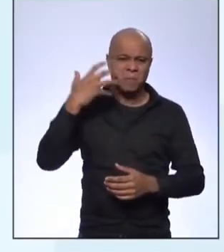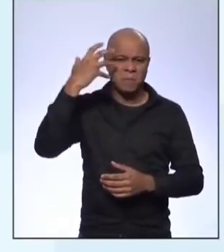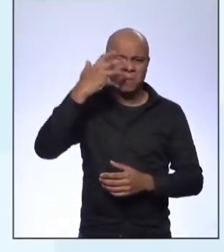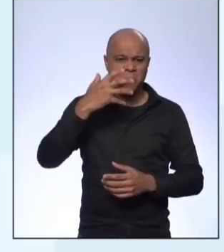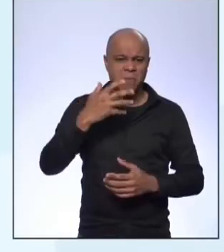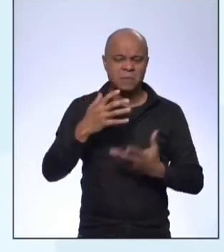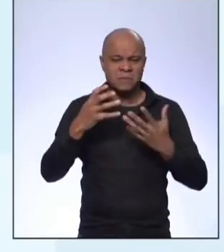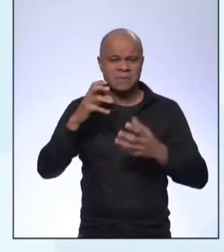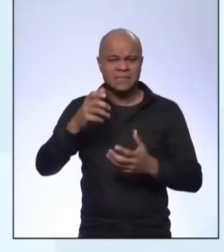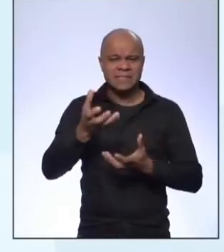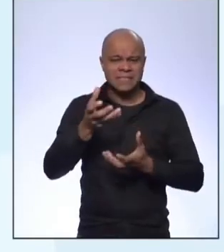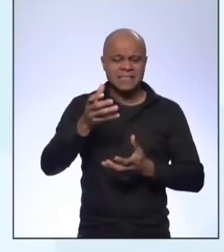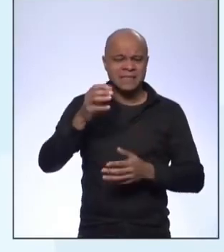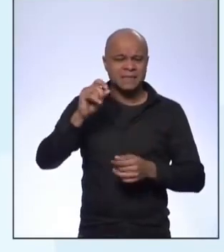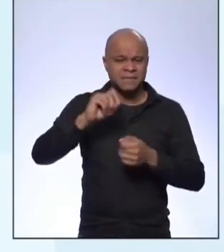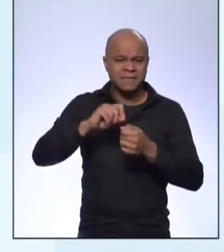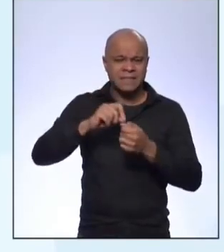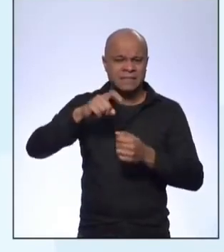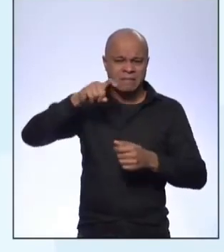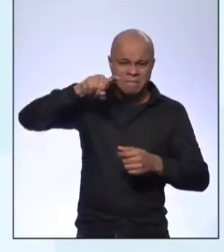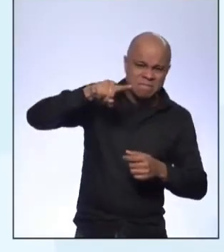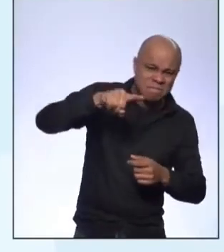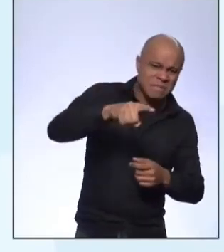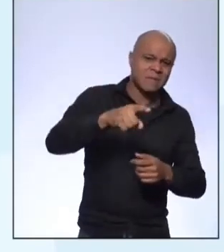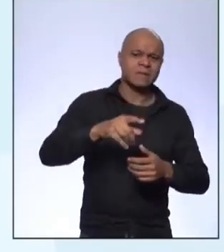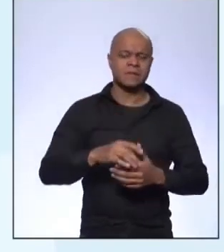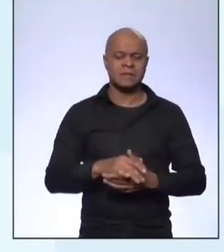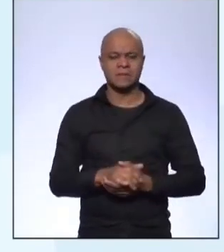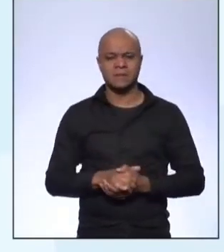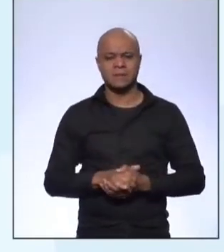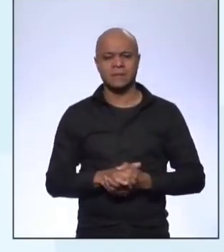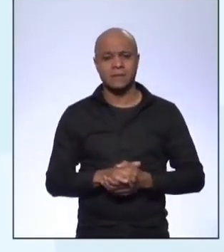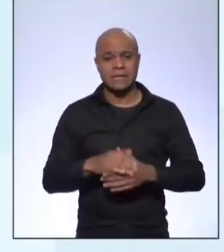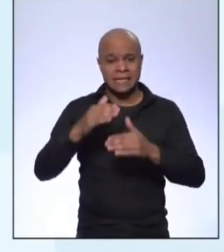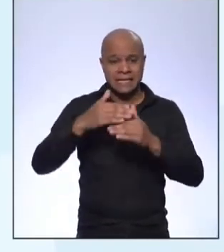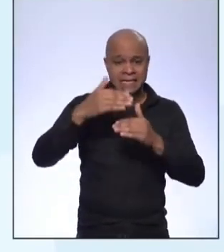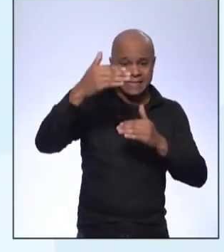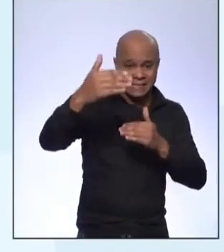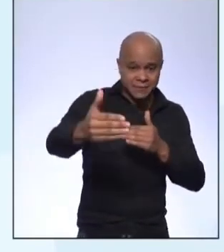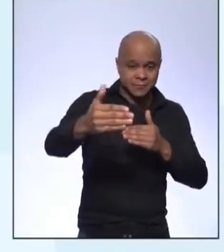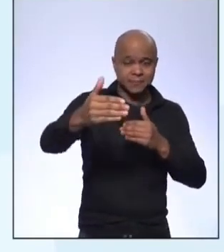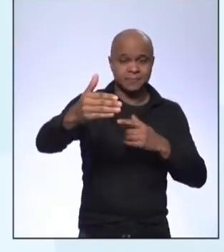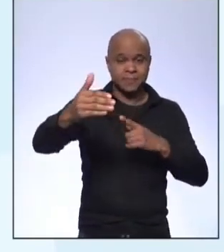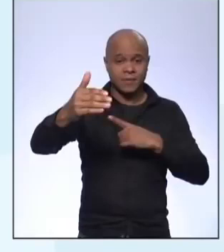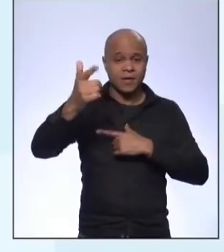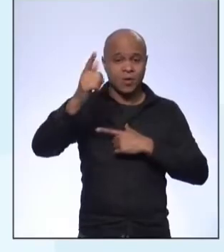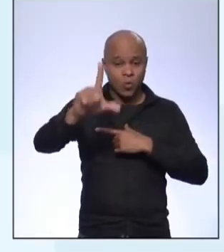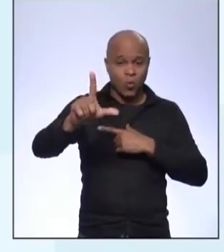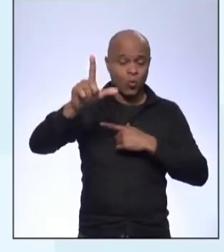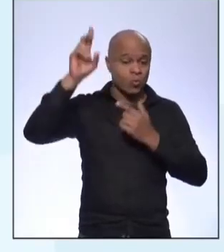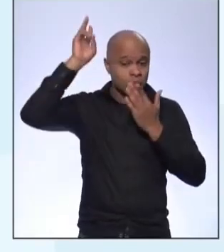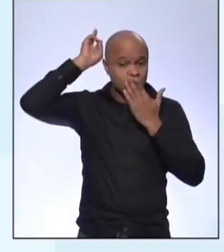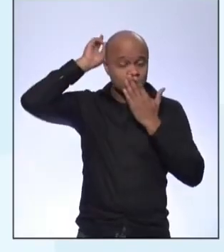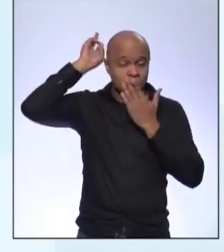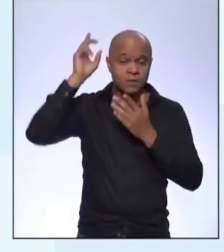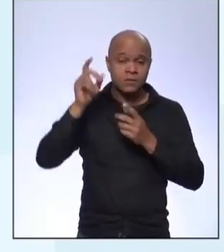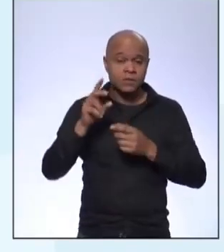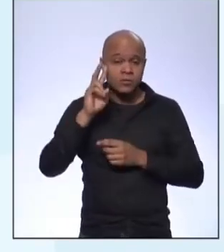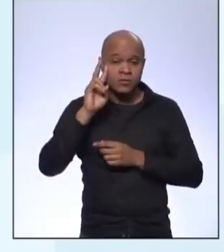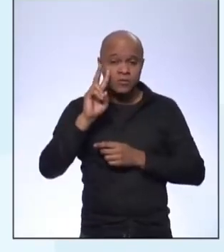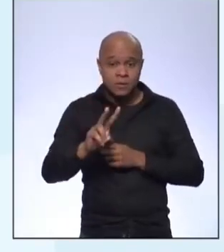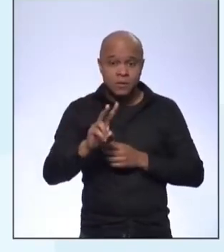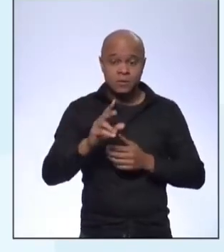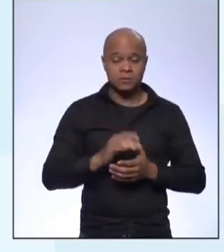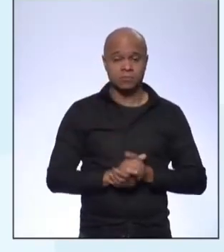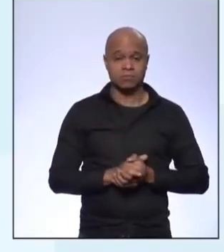olhos desse indígena. E vocês vejam que atrás nós temos uma fileira de outros indígenas que estão observando a